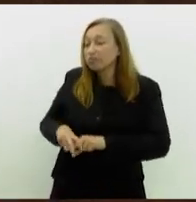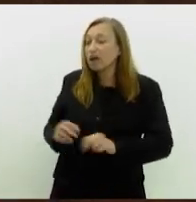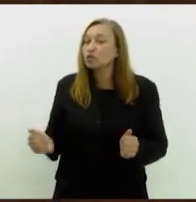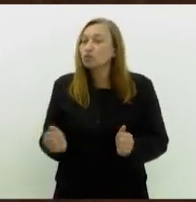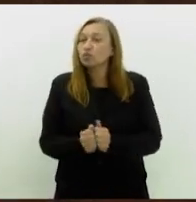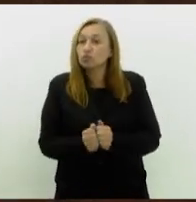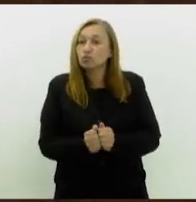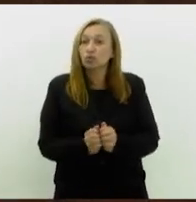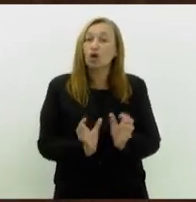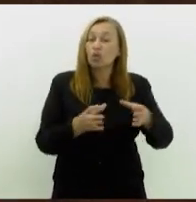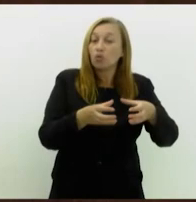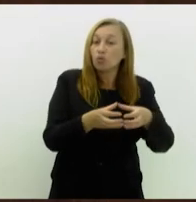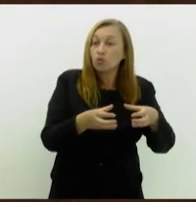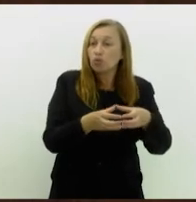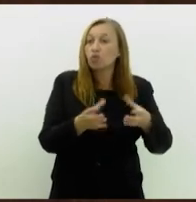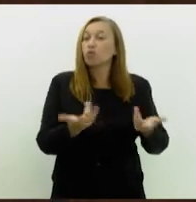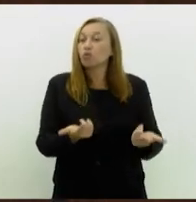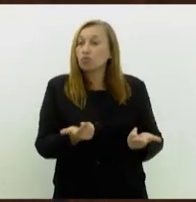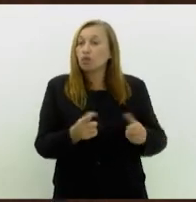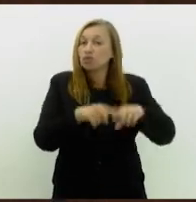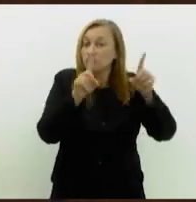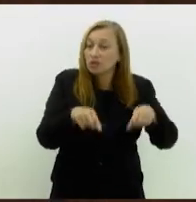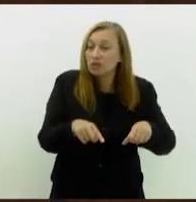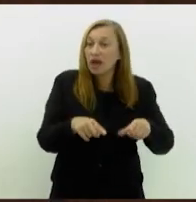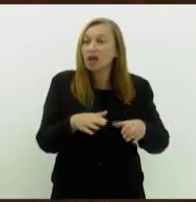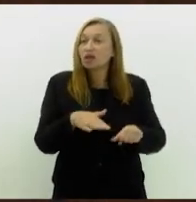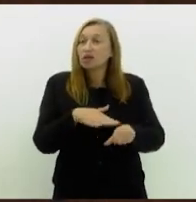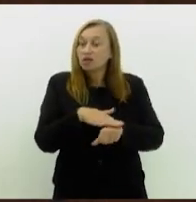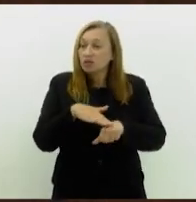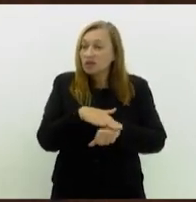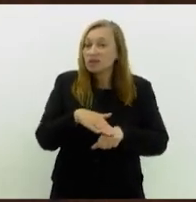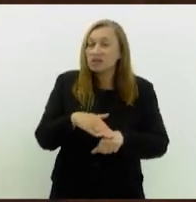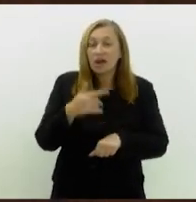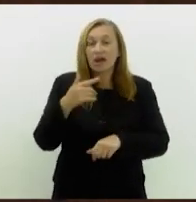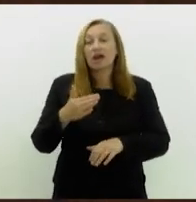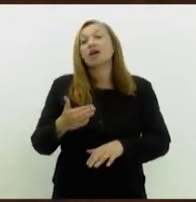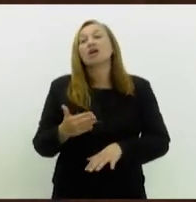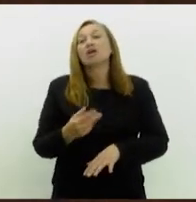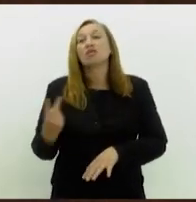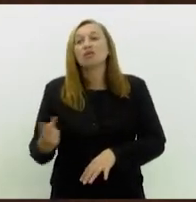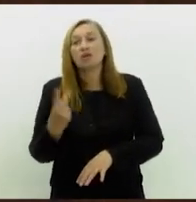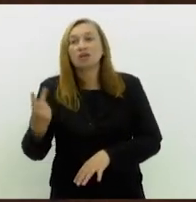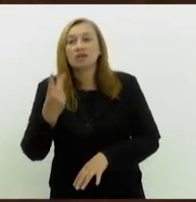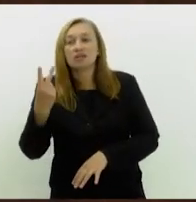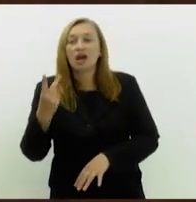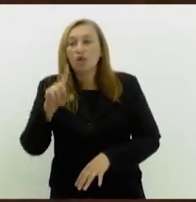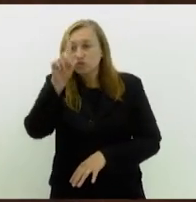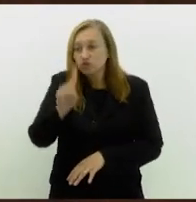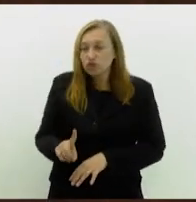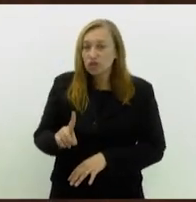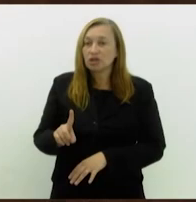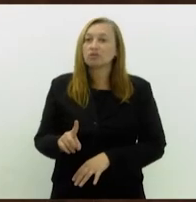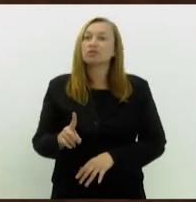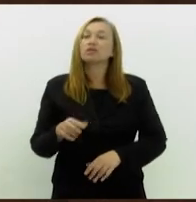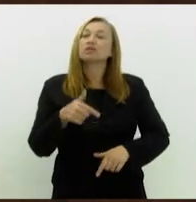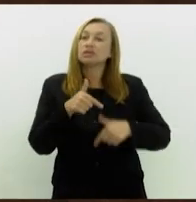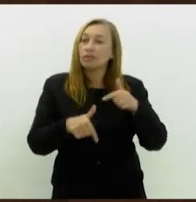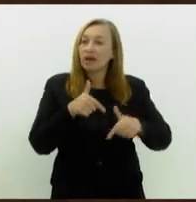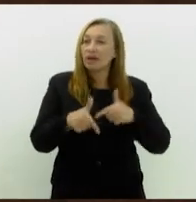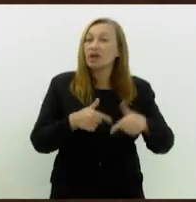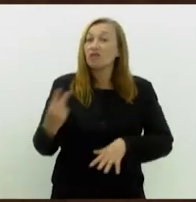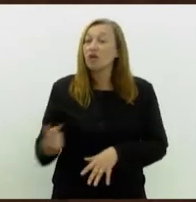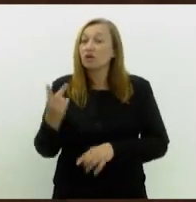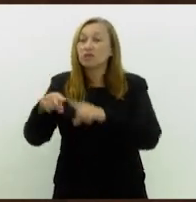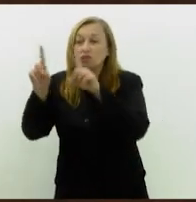categorias junto ao funcionalismo público e fazer valer os seus direitos trabalhistas valorizar o funcionário público é